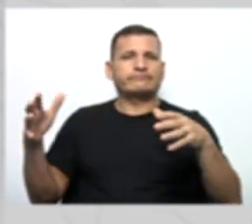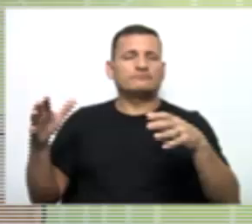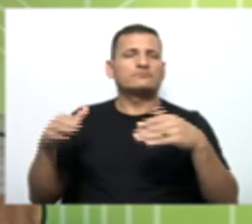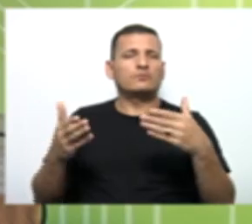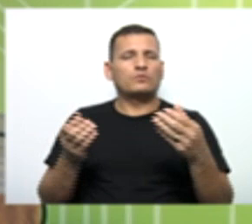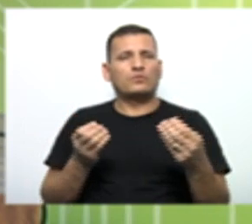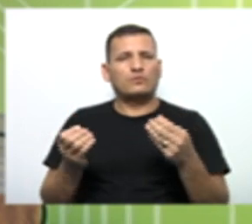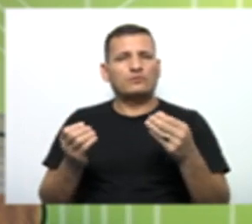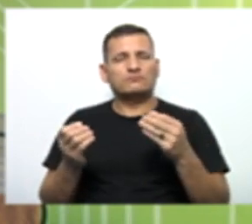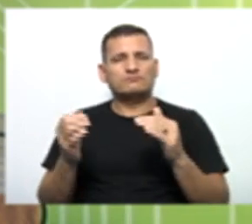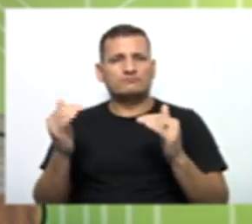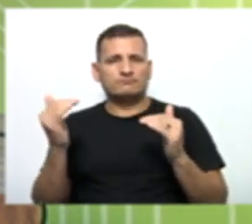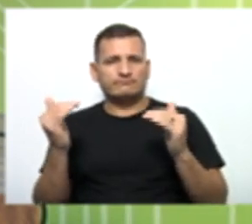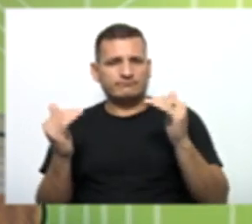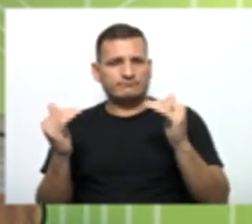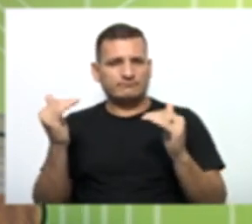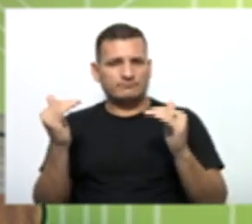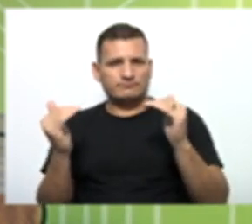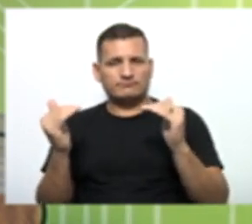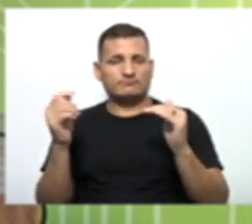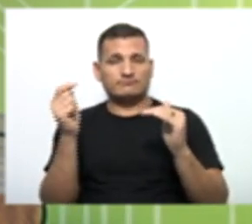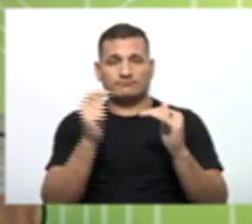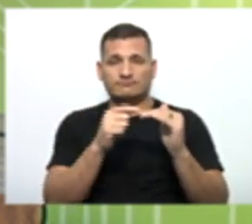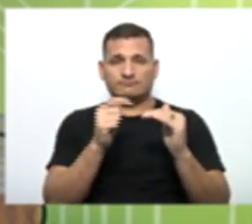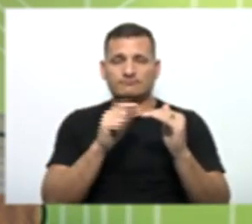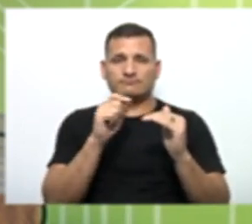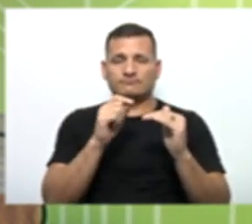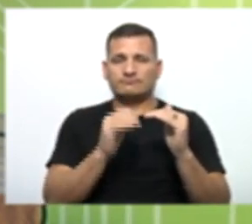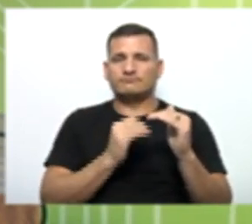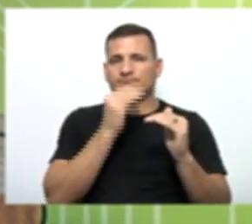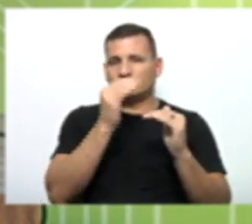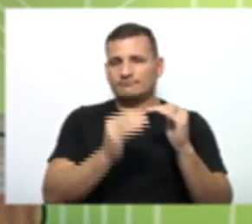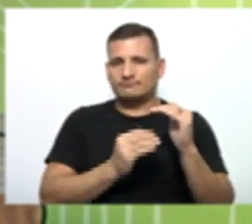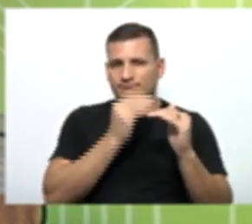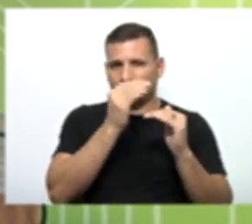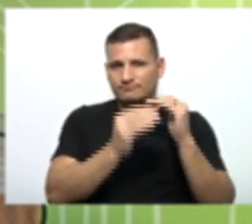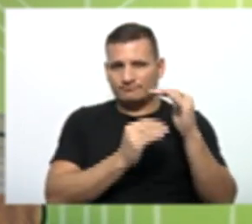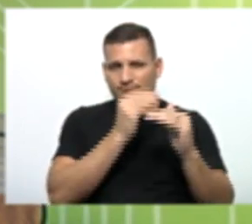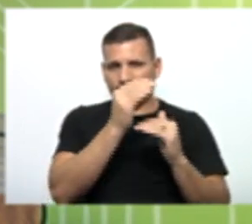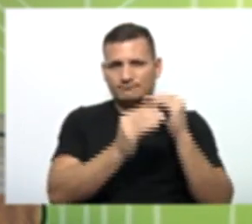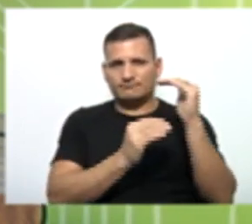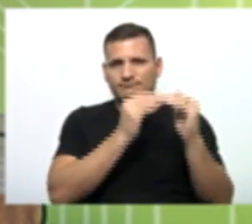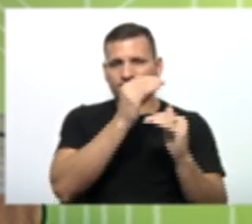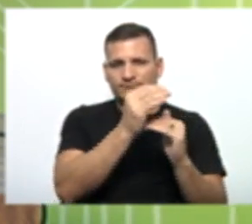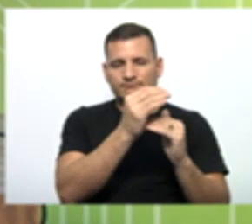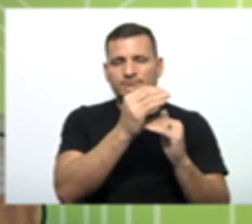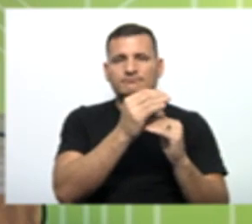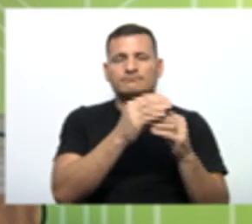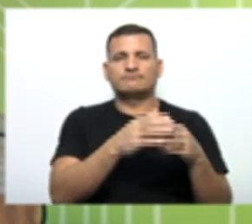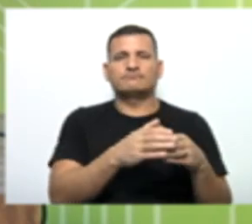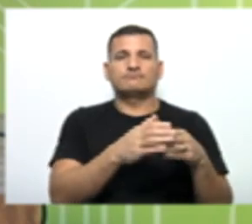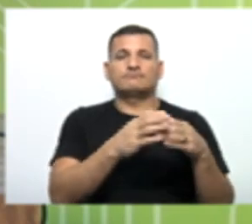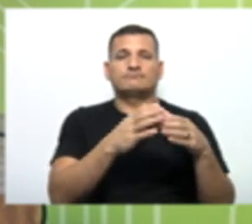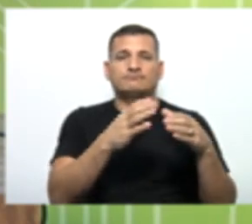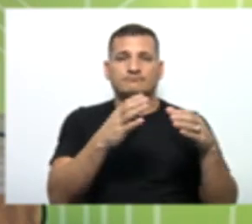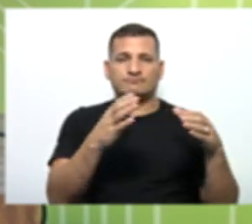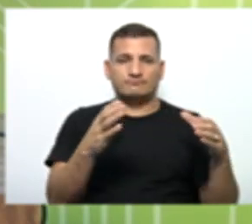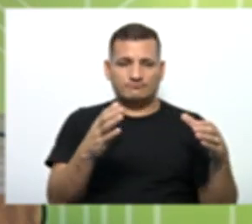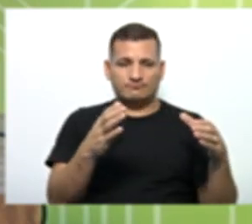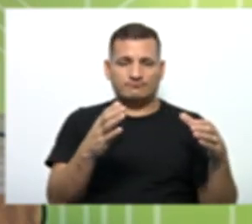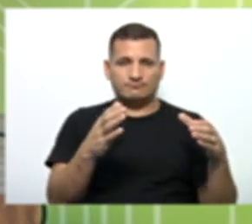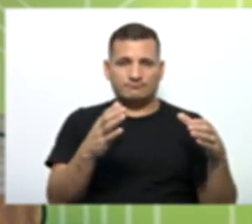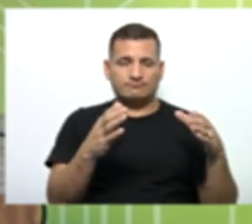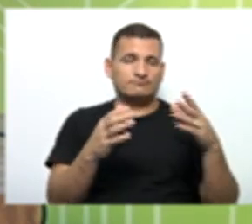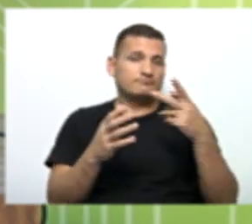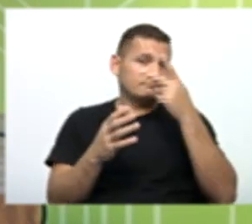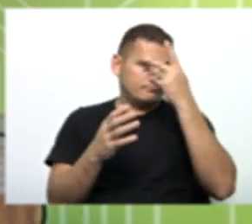esse equilíbrio entre o que nós podemos progredir, a quantidade de pessoas que a Terra consegue